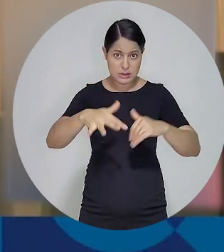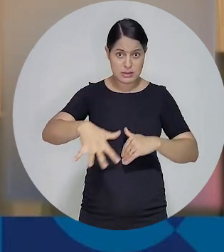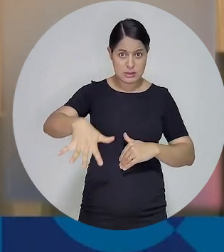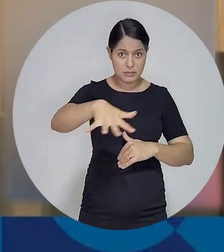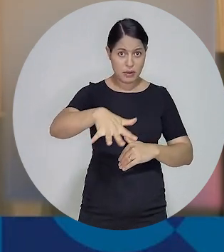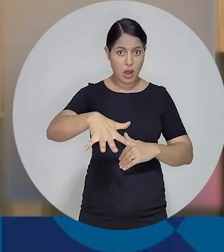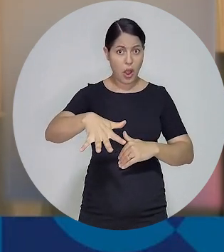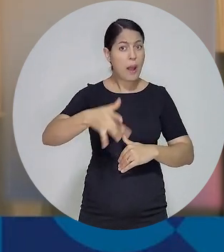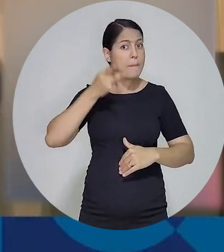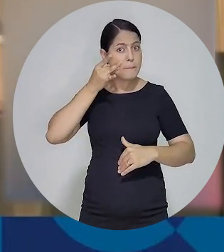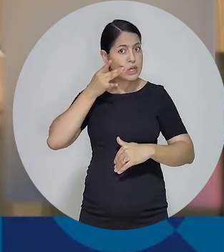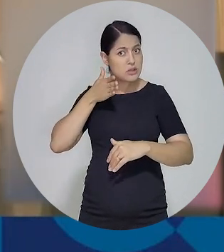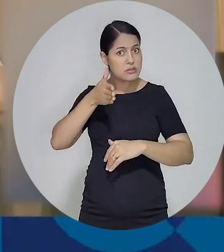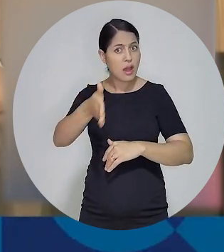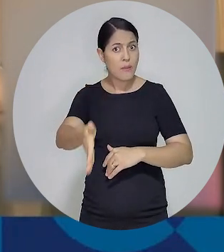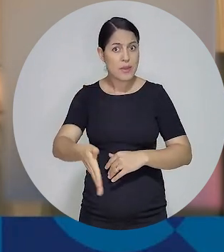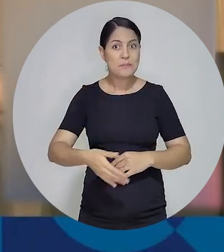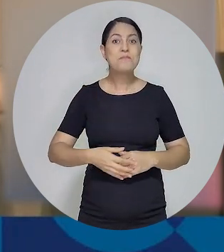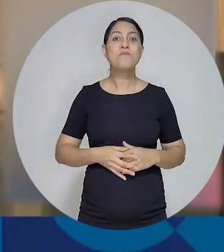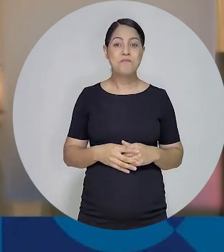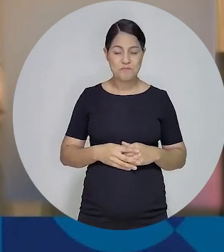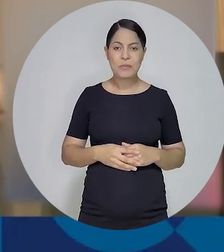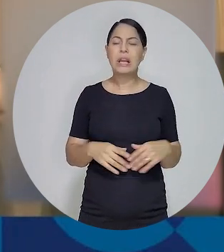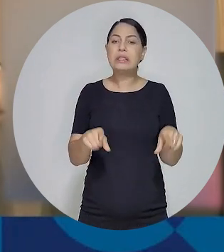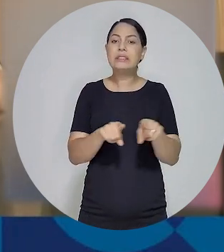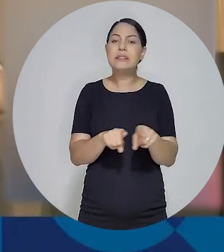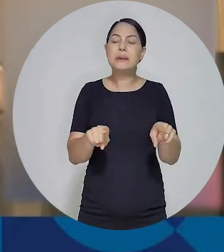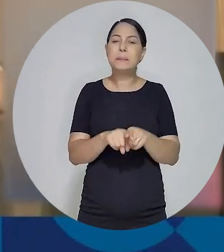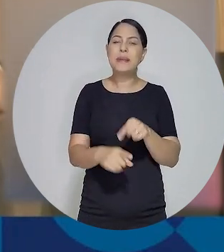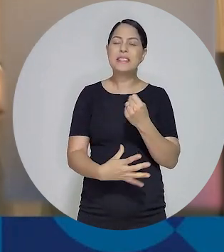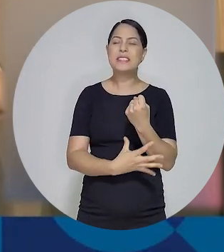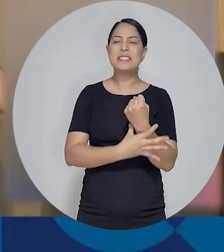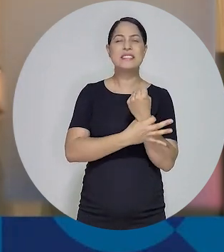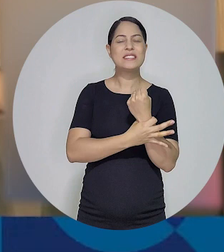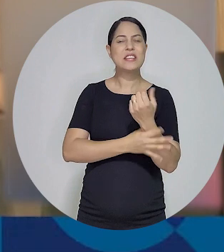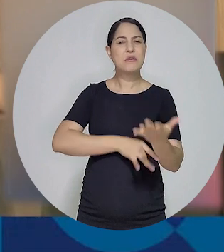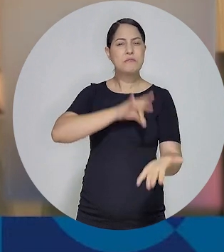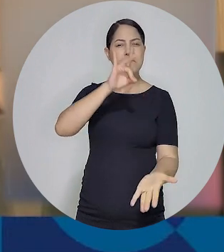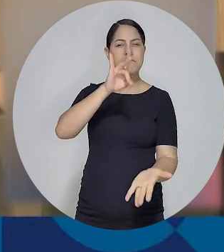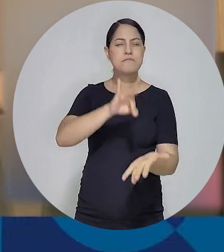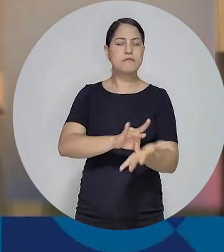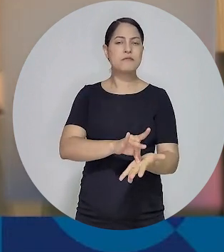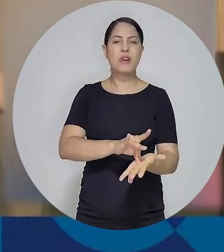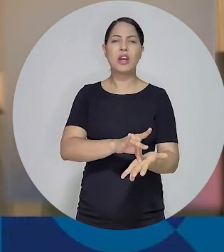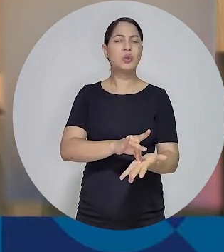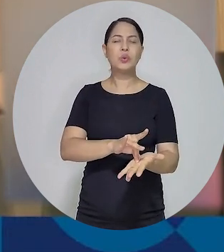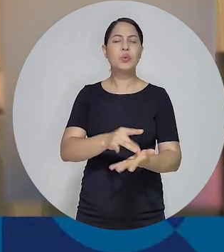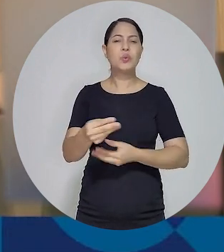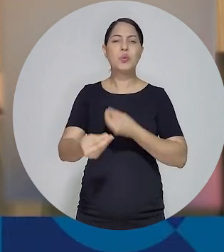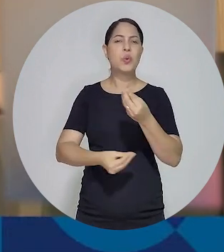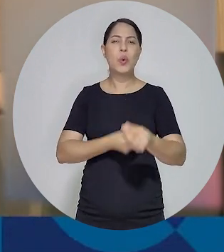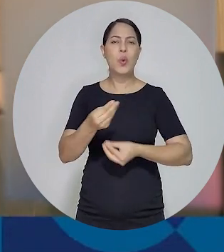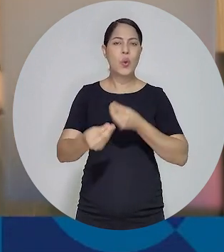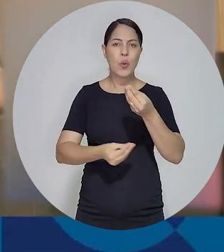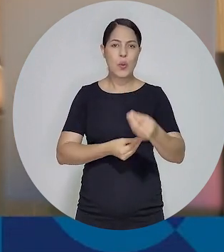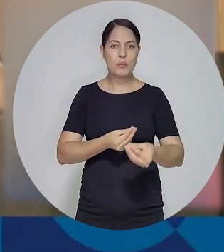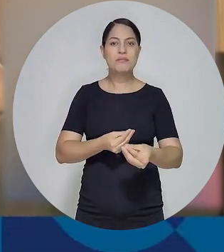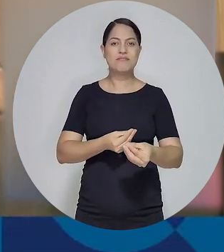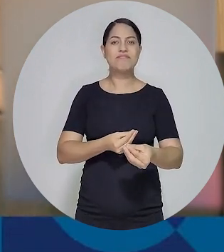frequentar novamente as sedes de tribunal neste país, poder novamente, com amplitude,